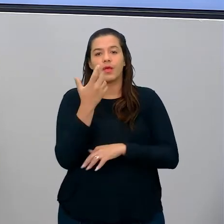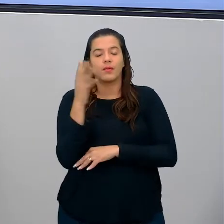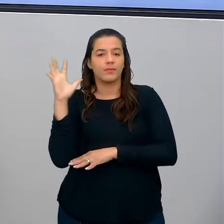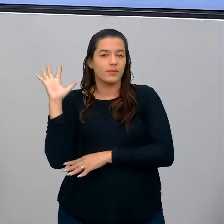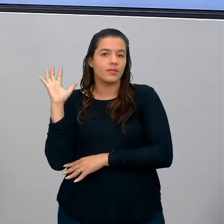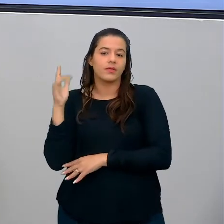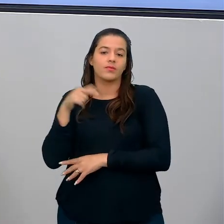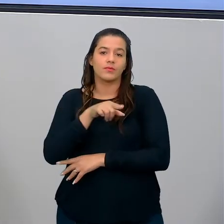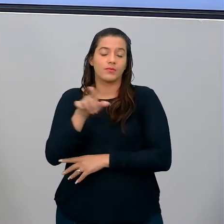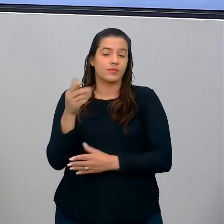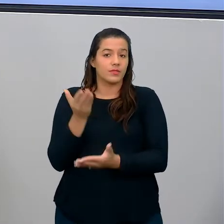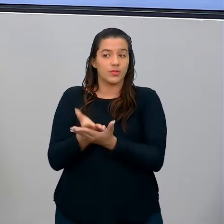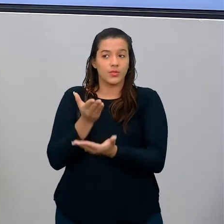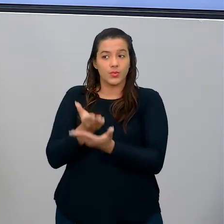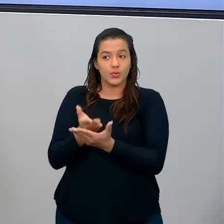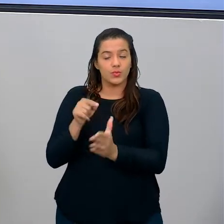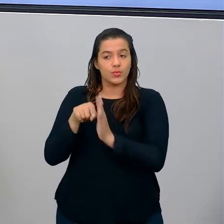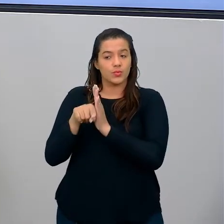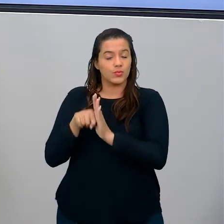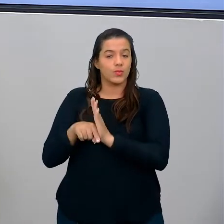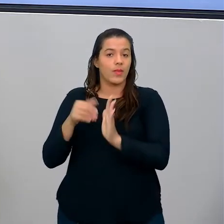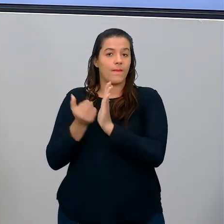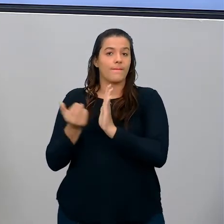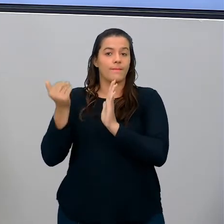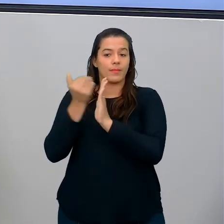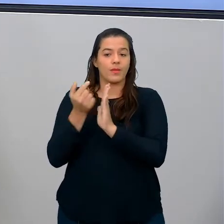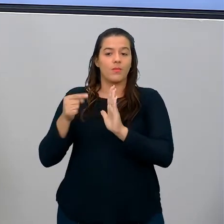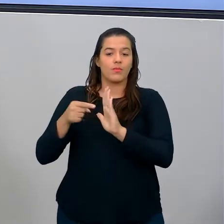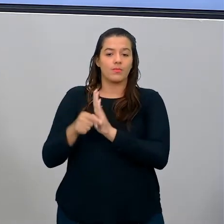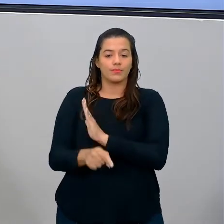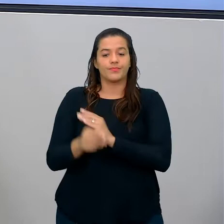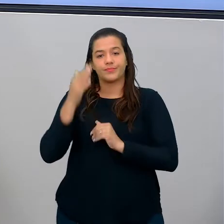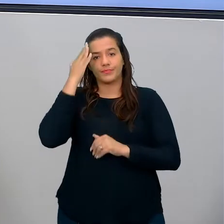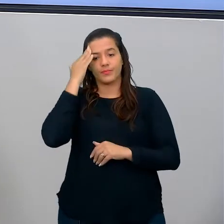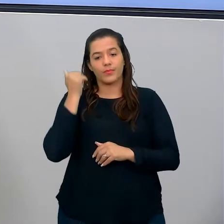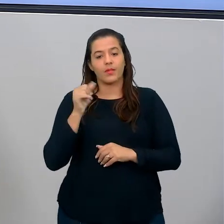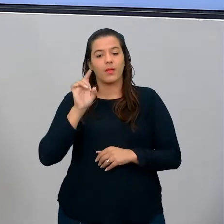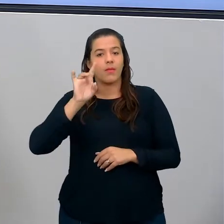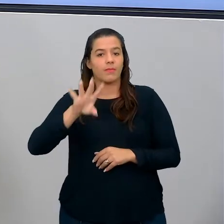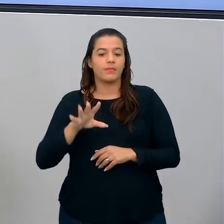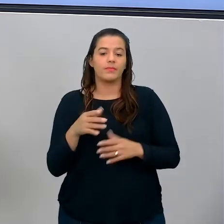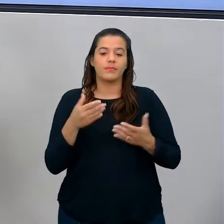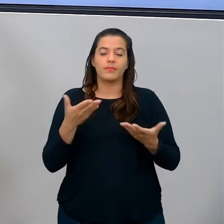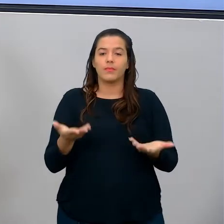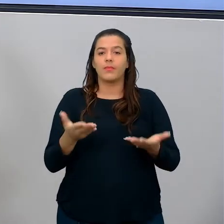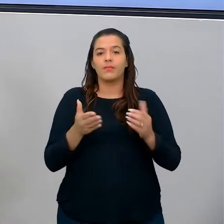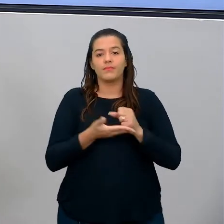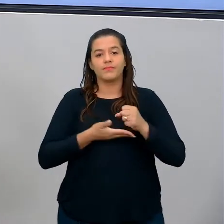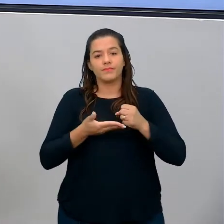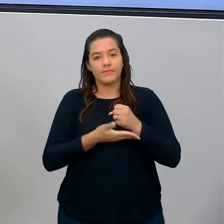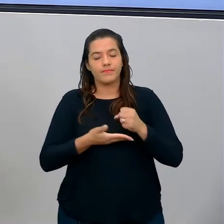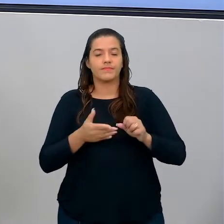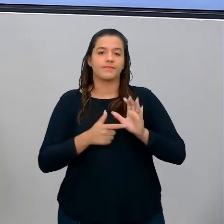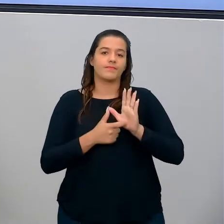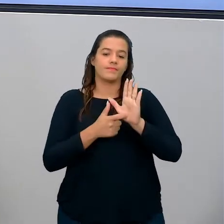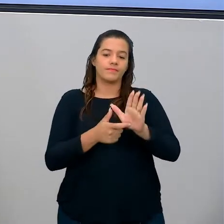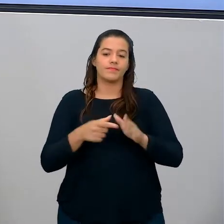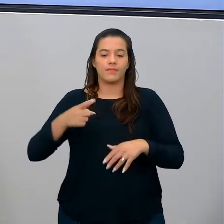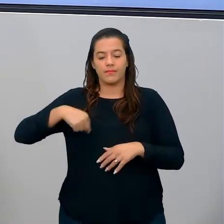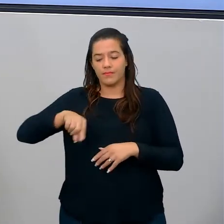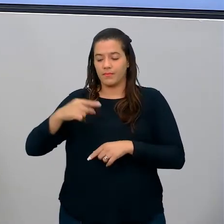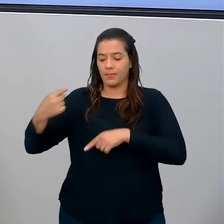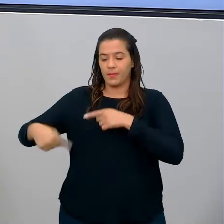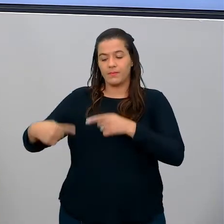quando vocês vão estudar, que são mais aprofundadas aí para vocês. A gente está trazendo essas nuances para que a gente possa discutir